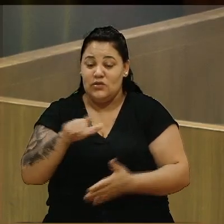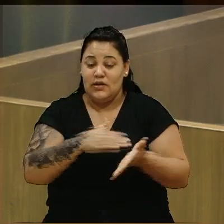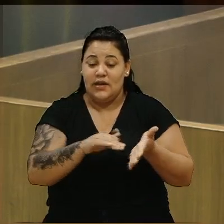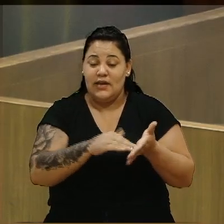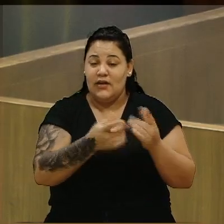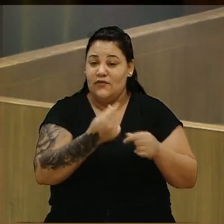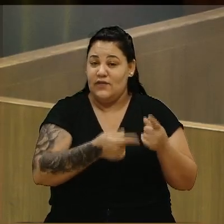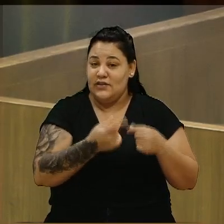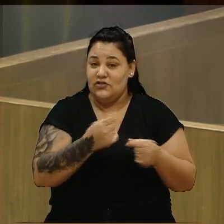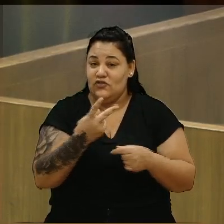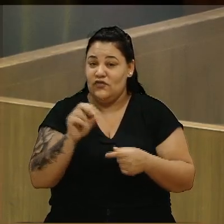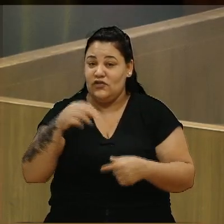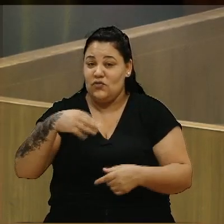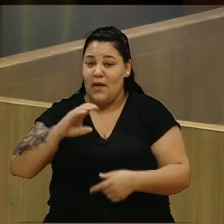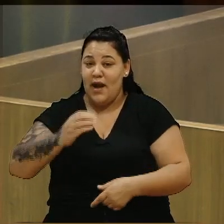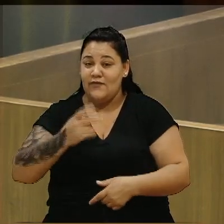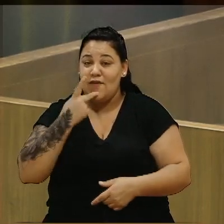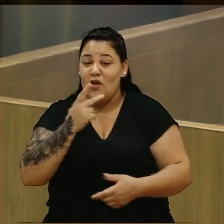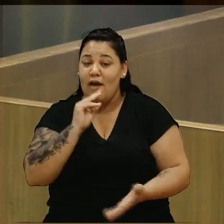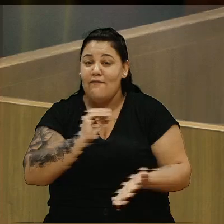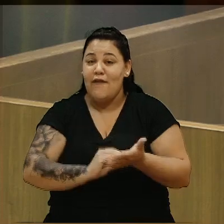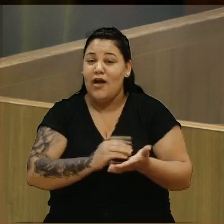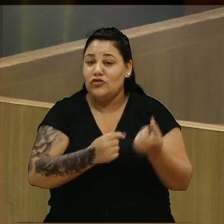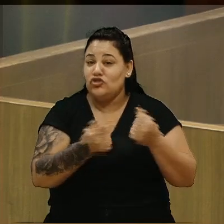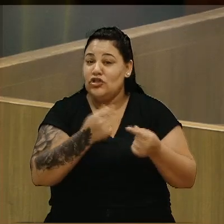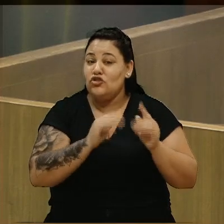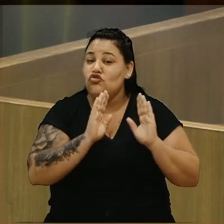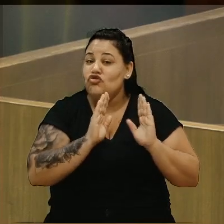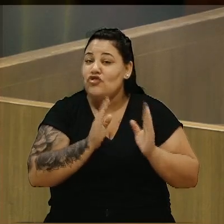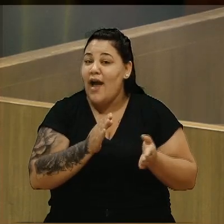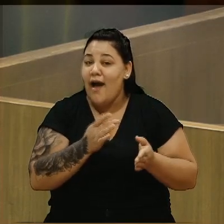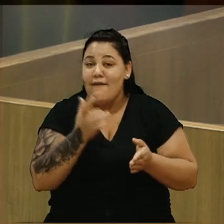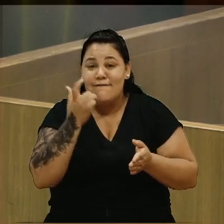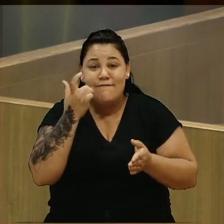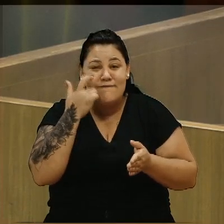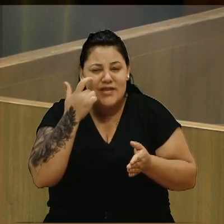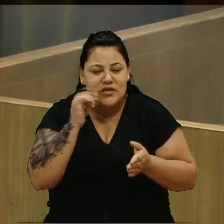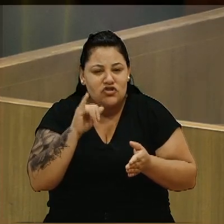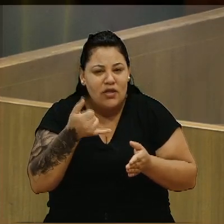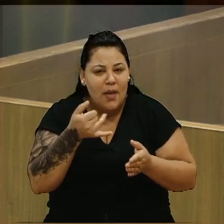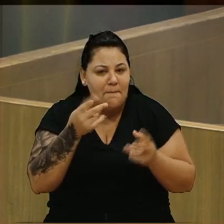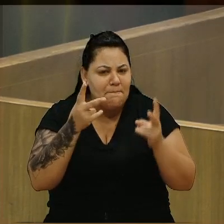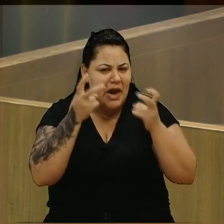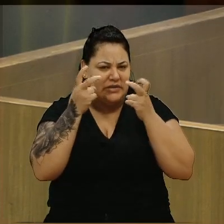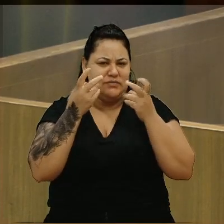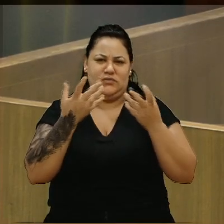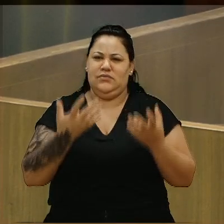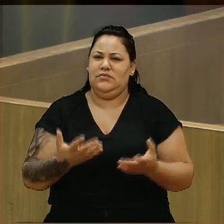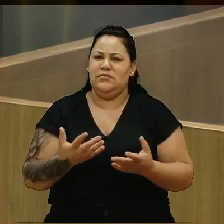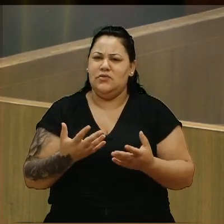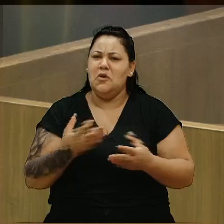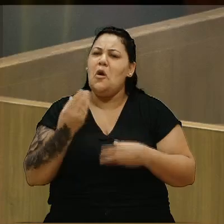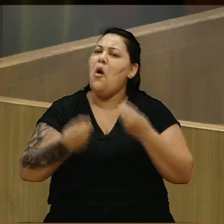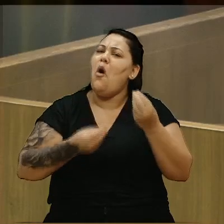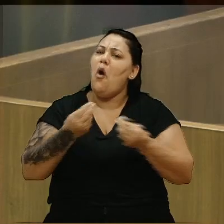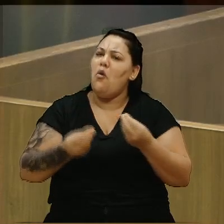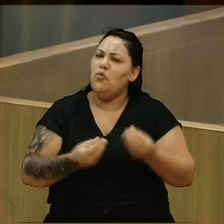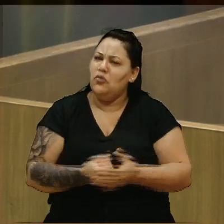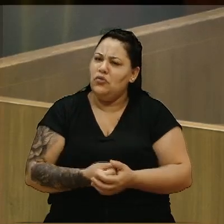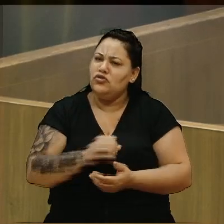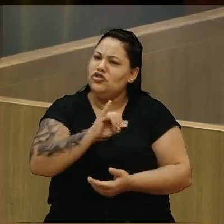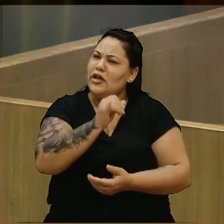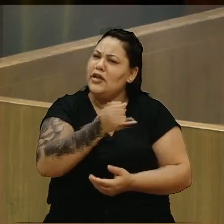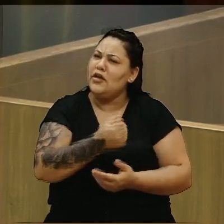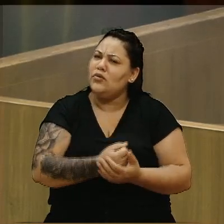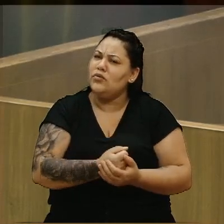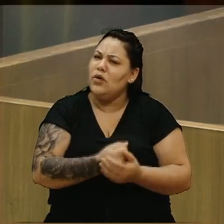nos informaram que a falta de dinheiro foi vista desde janeiro. Ora, como desde janeiro? Então, por que